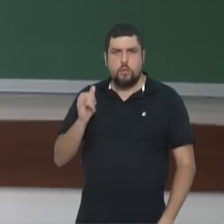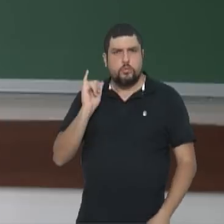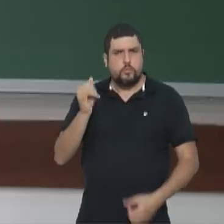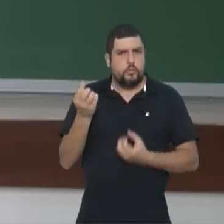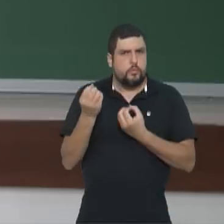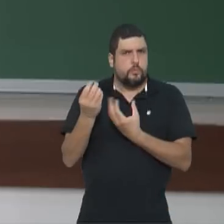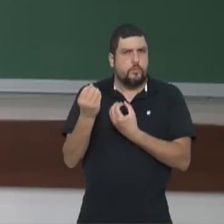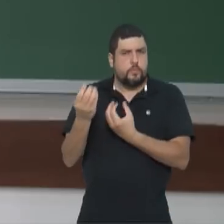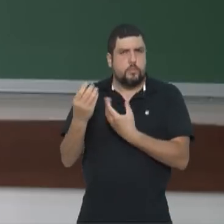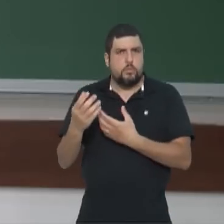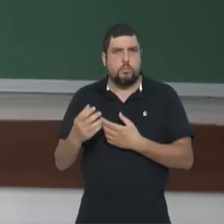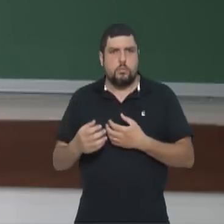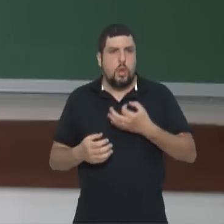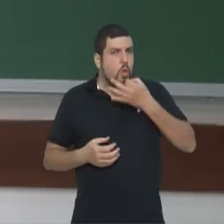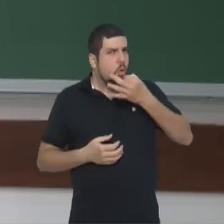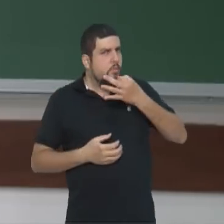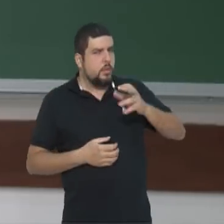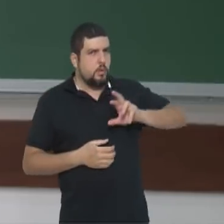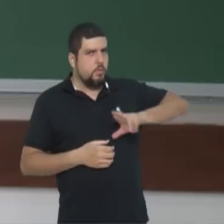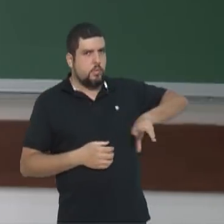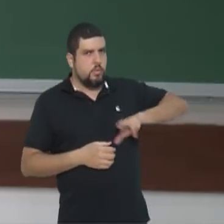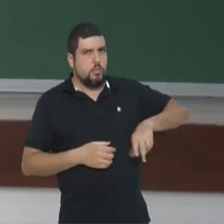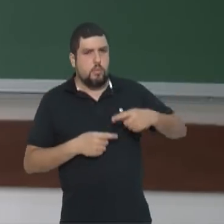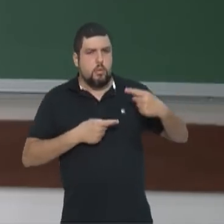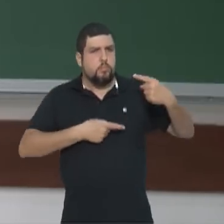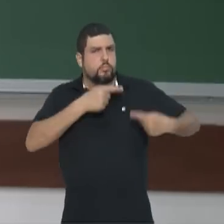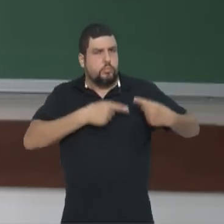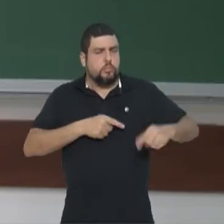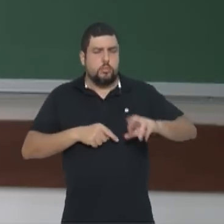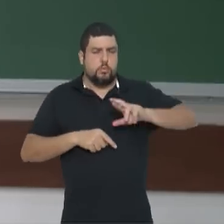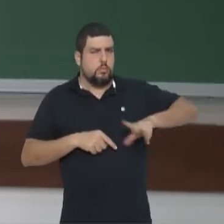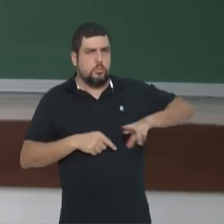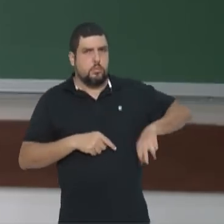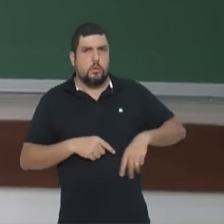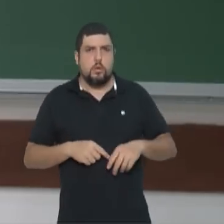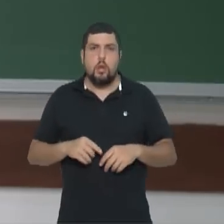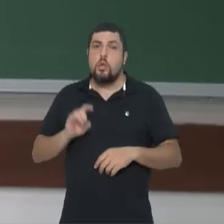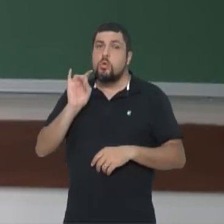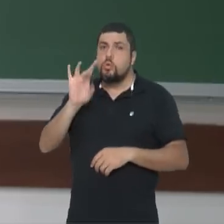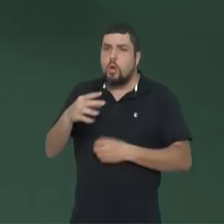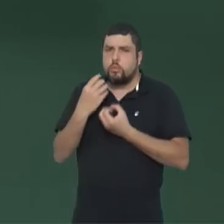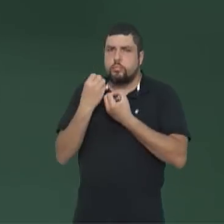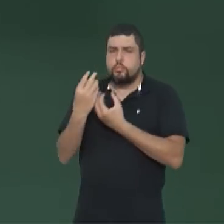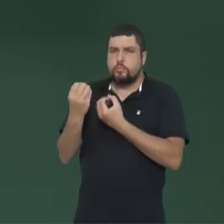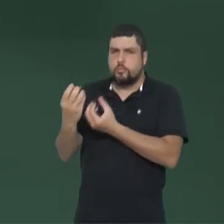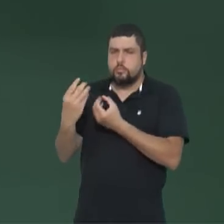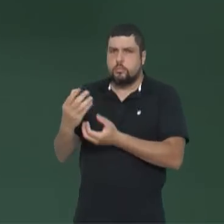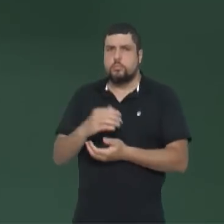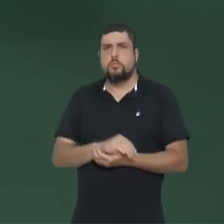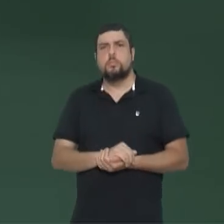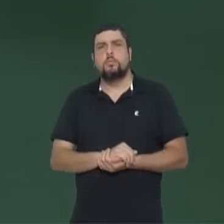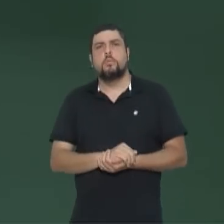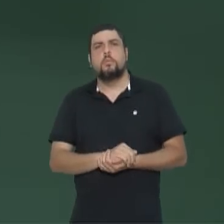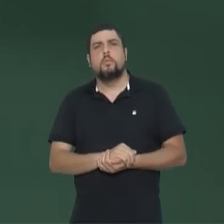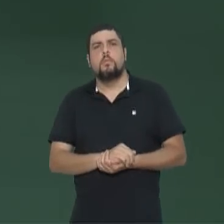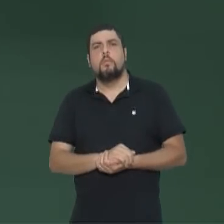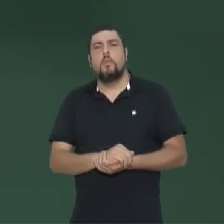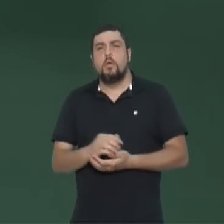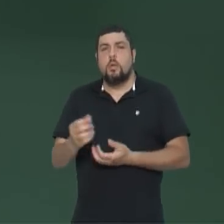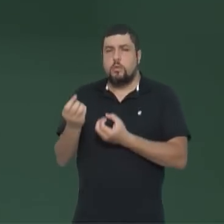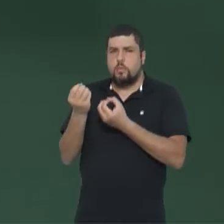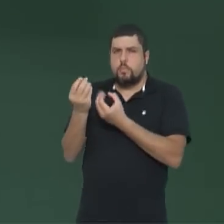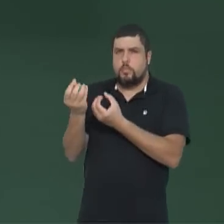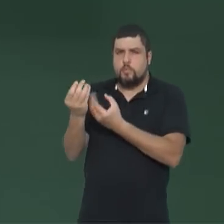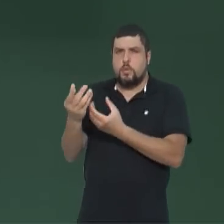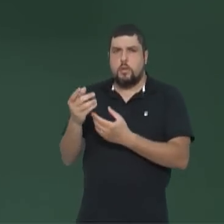é opinativo, não é argumentativo, é informativo. Os trechos podem, isso daqui não